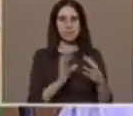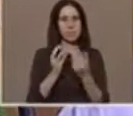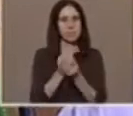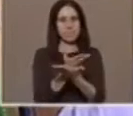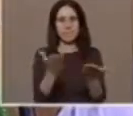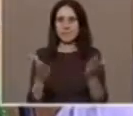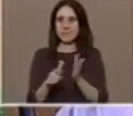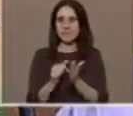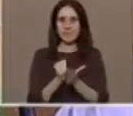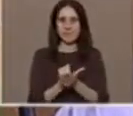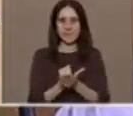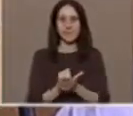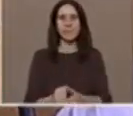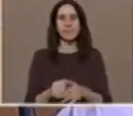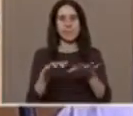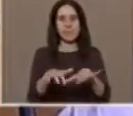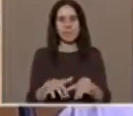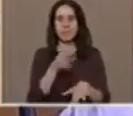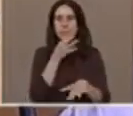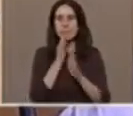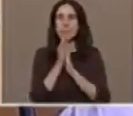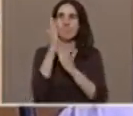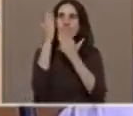sempre convosco.